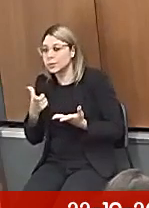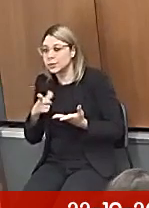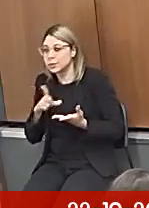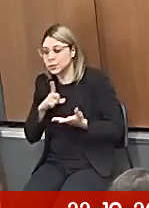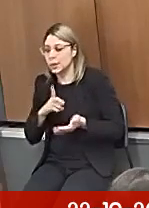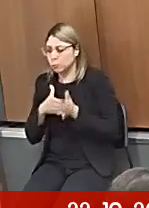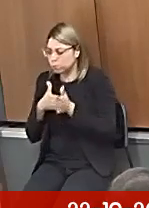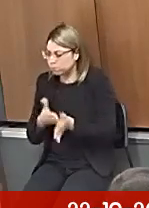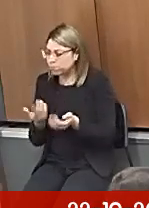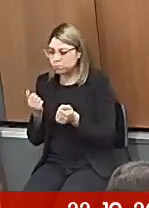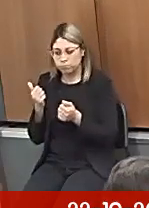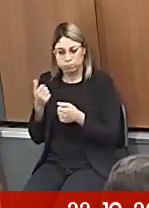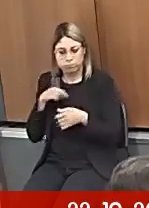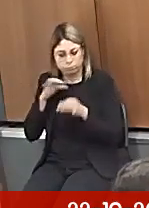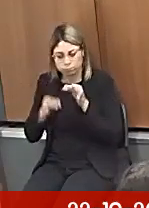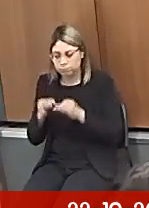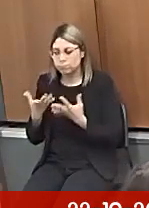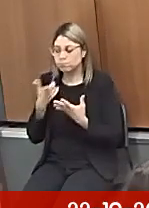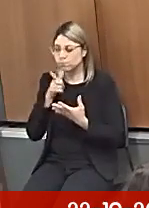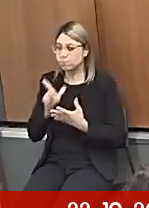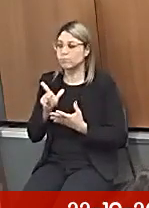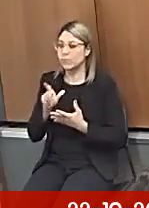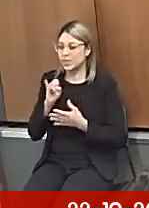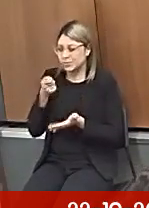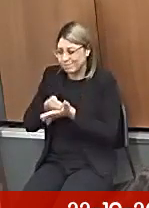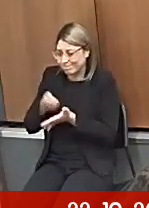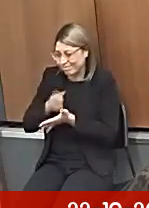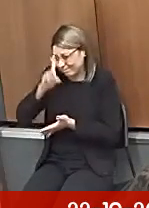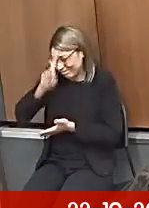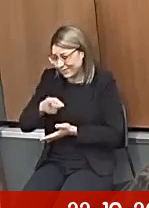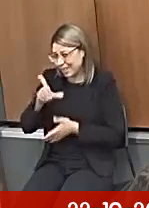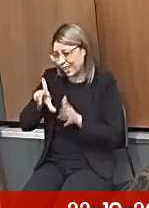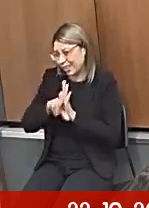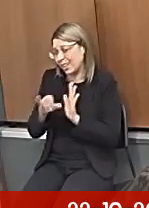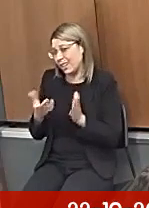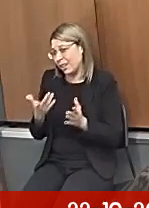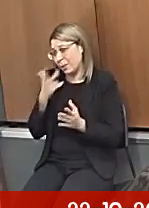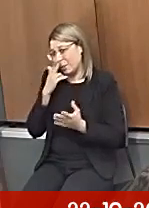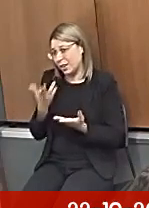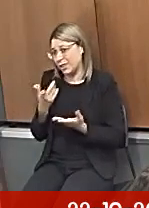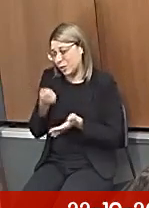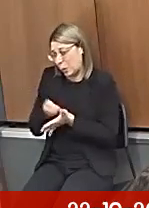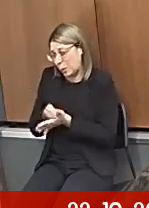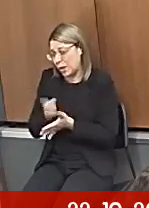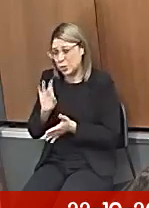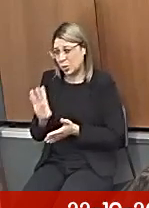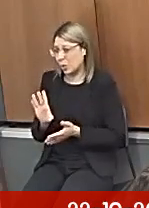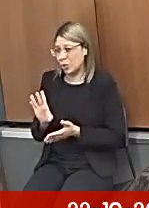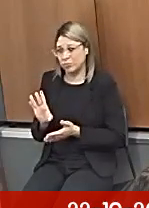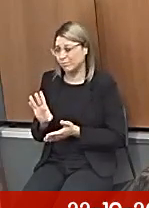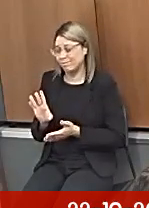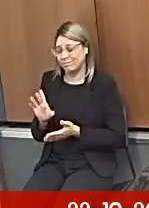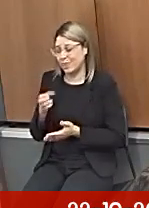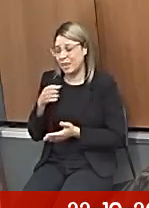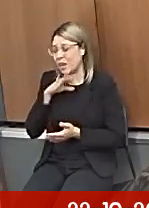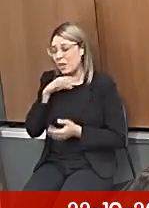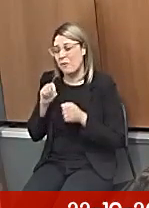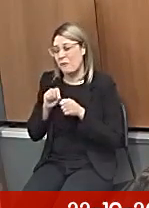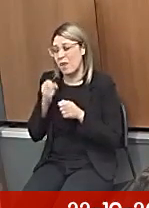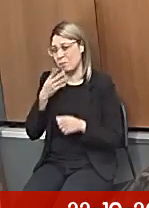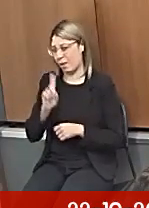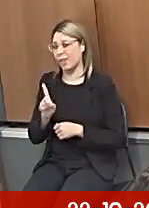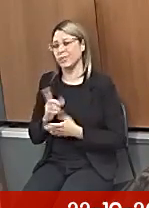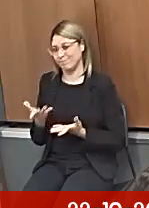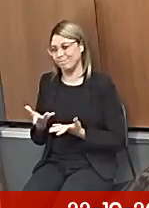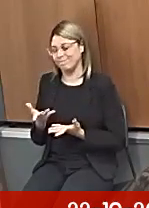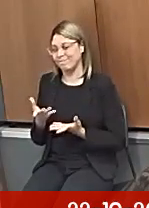luta justa. E quando há pela imposição legal, no mínimo ela vai ser feita por uma obrigação, e aí ela é mal feita. Mas